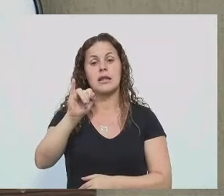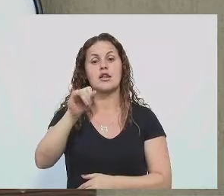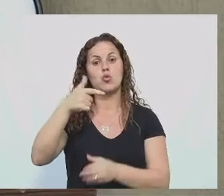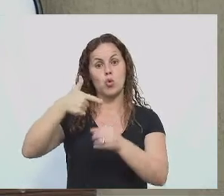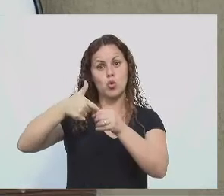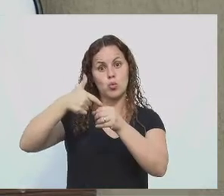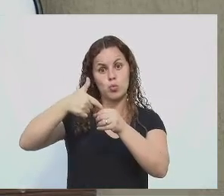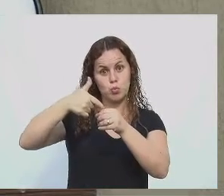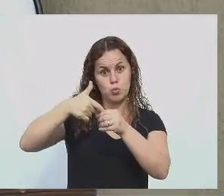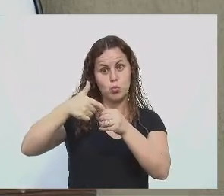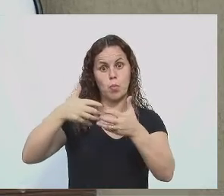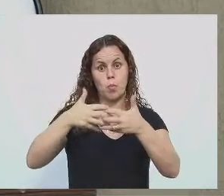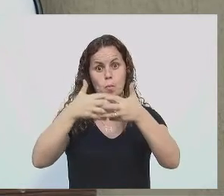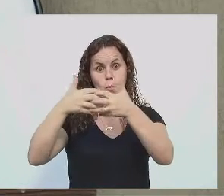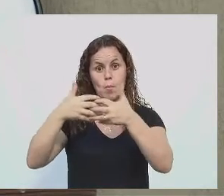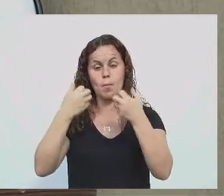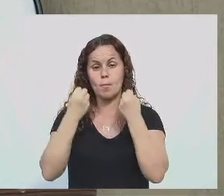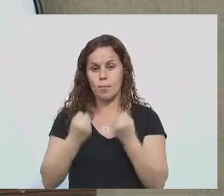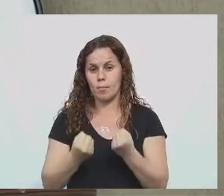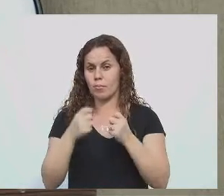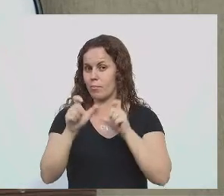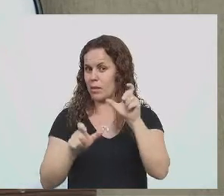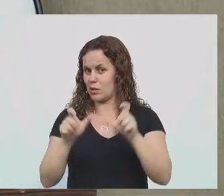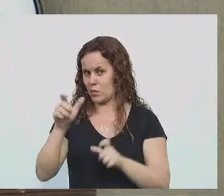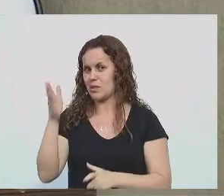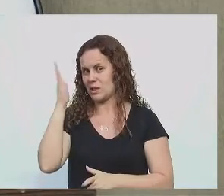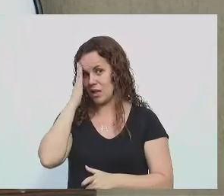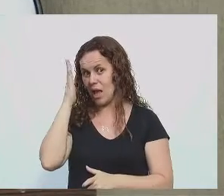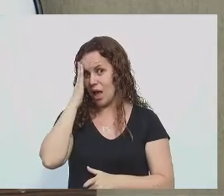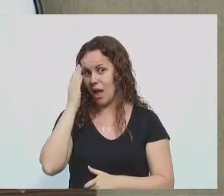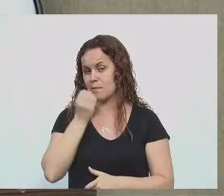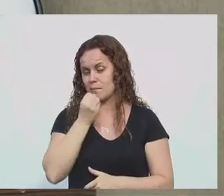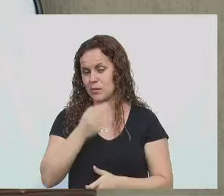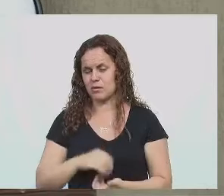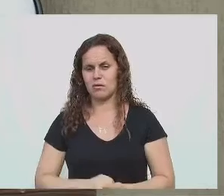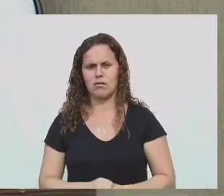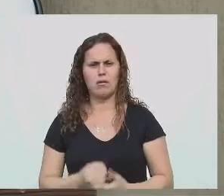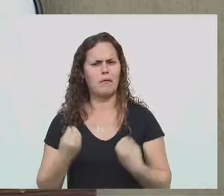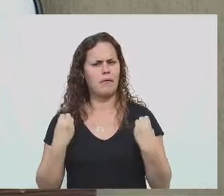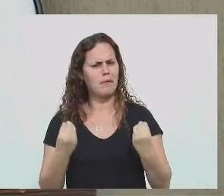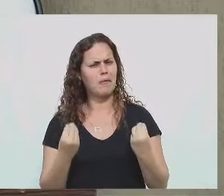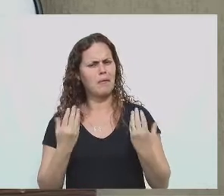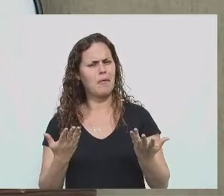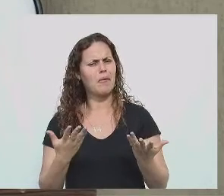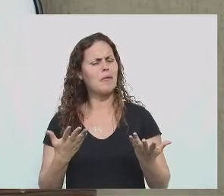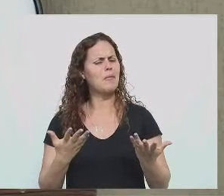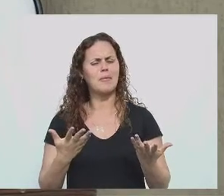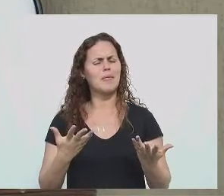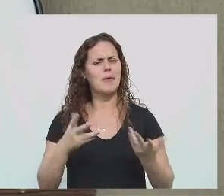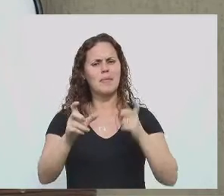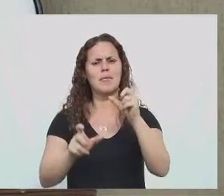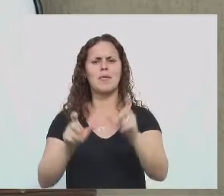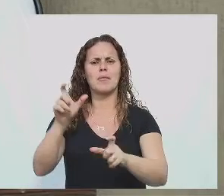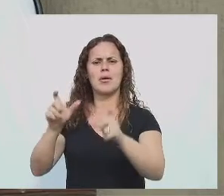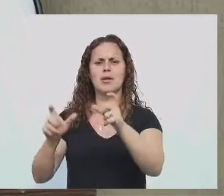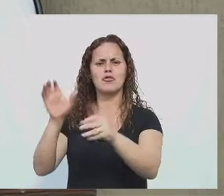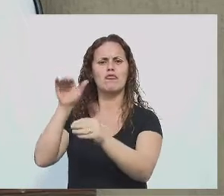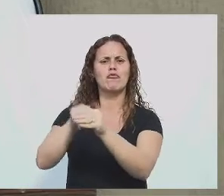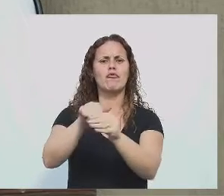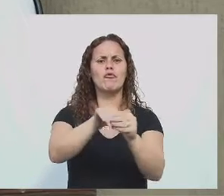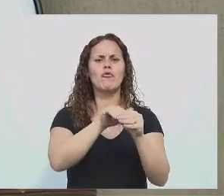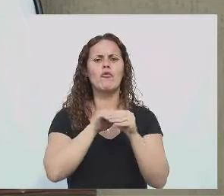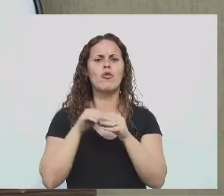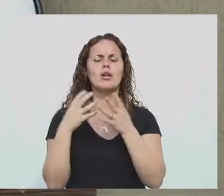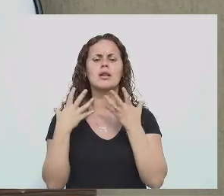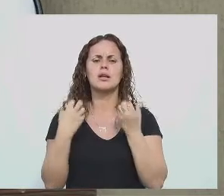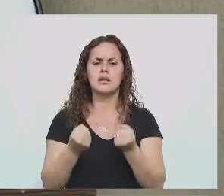a população sabia muito bem. Então, a gente fica indignado da forma que a população vem. Montanha, tem